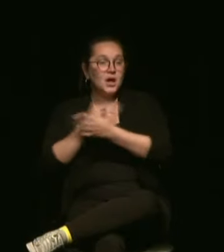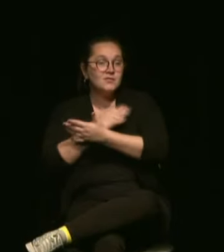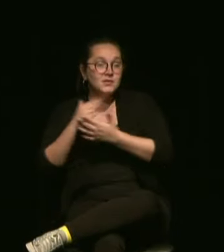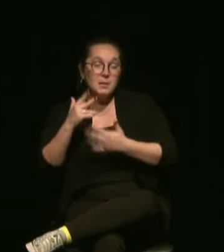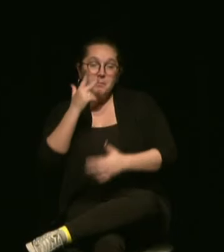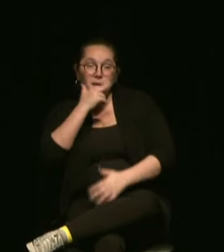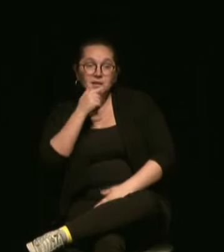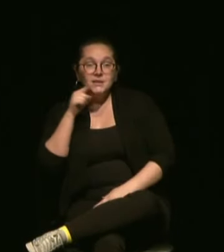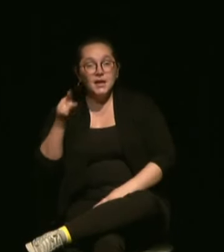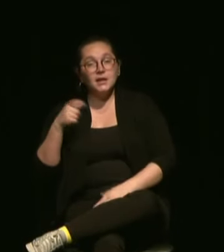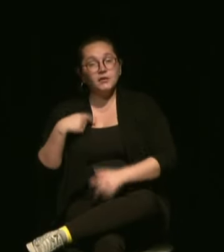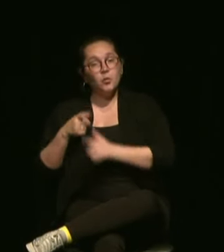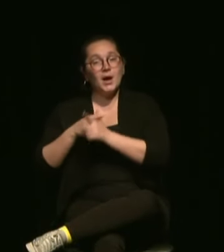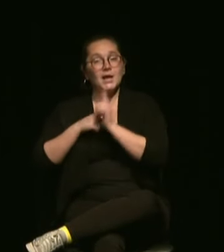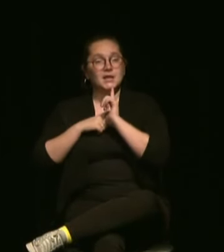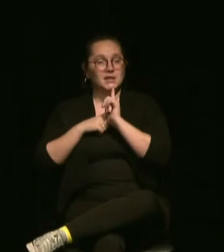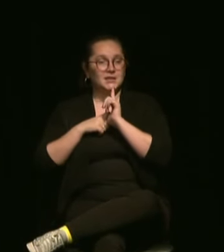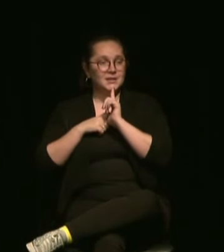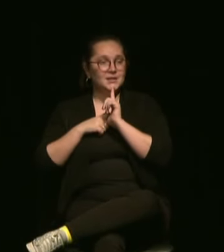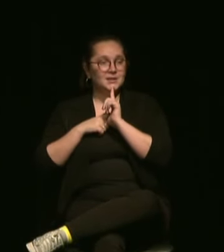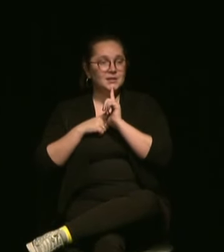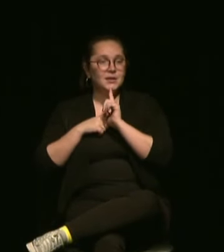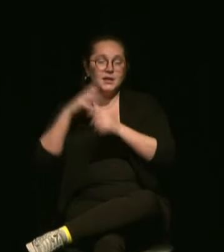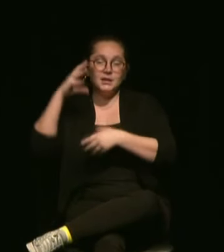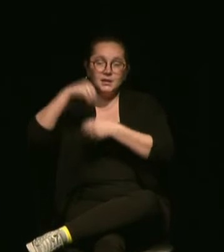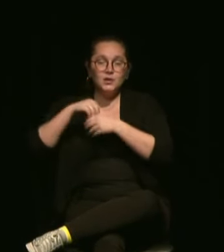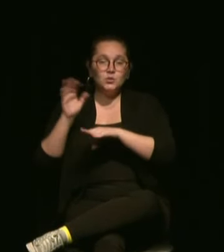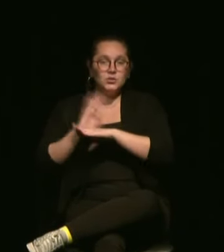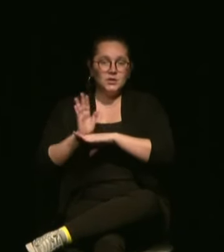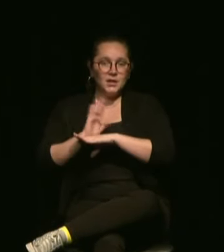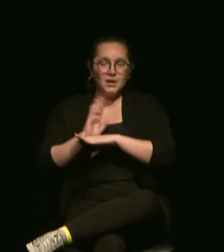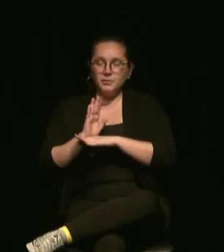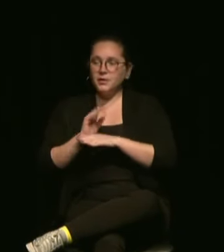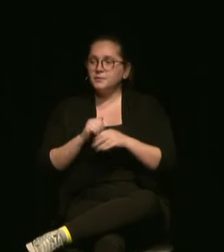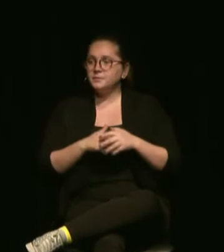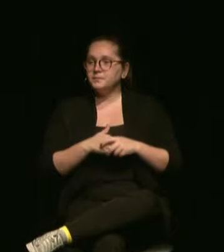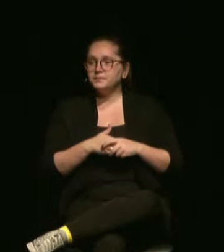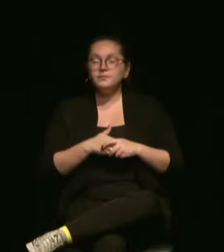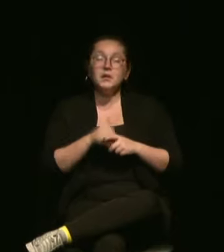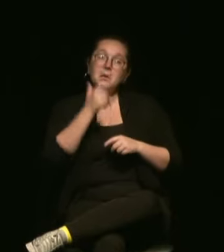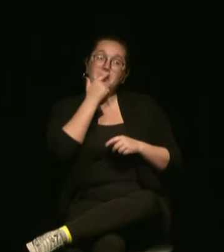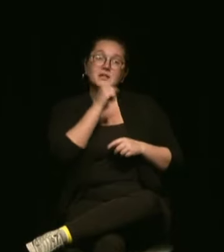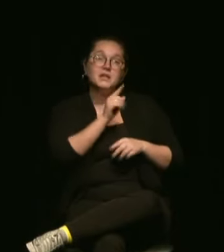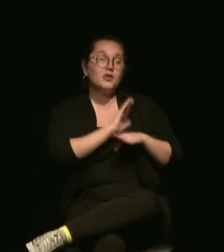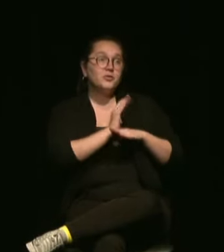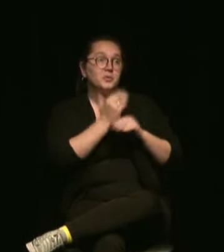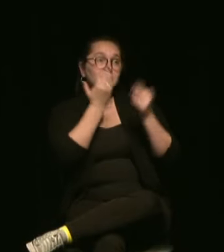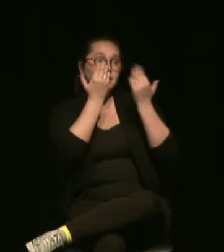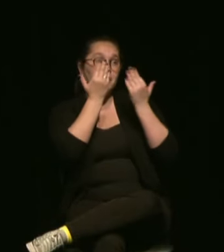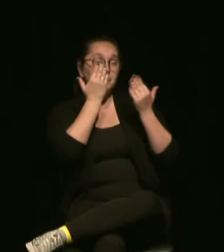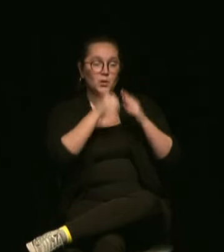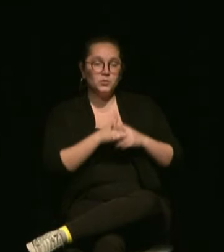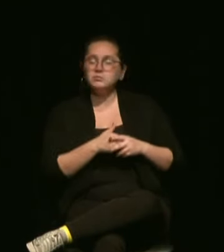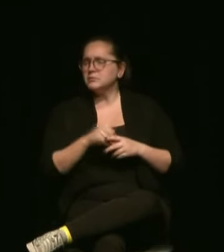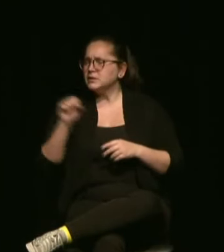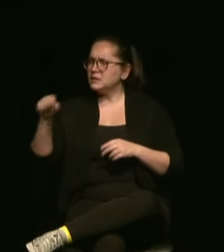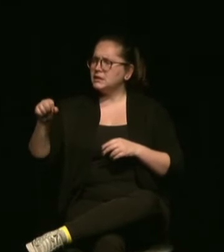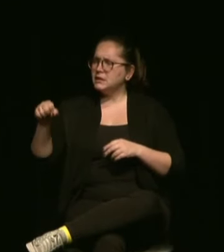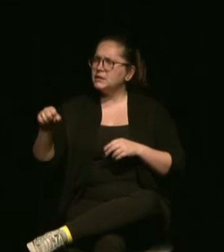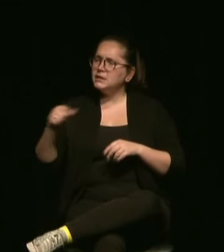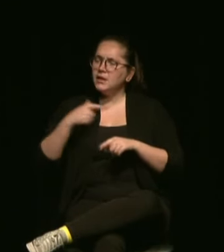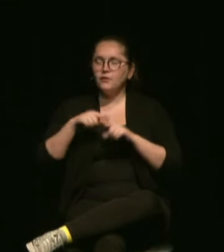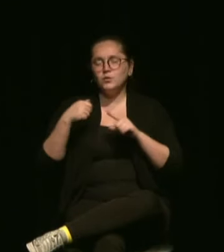ele estava vivendo uma crise ali, uma crise de fé no cinema, que se manifesta de maneira... Hã? Que se manifesta de maneira muito clara